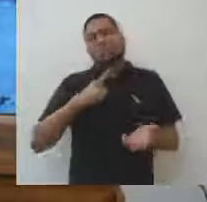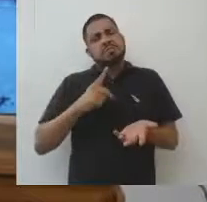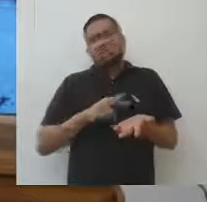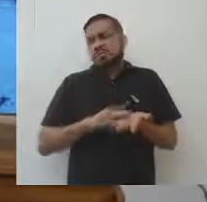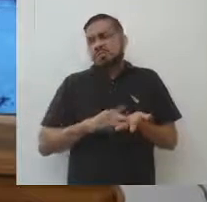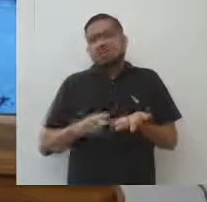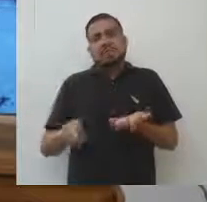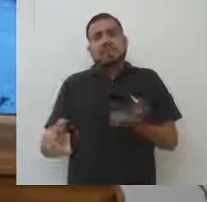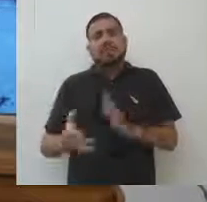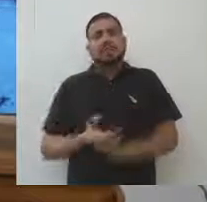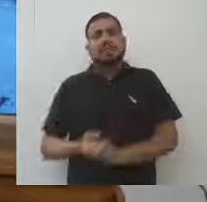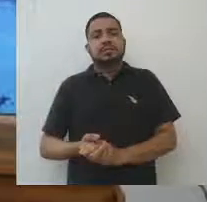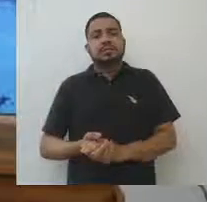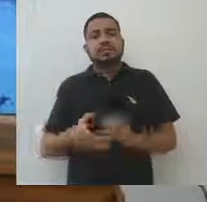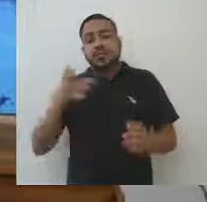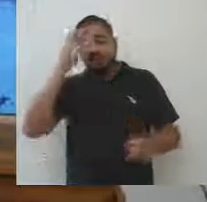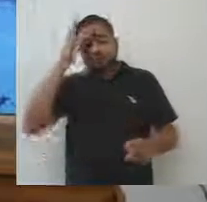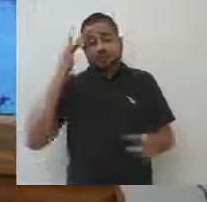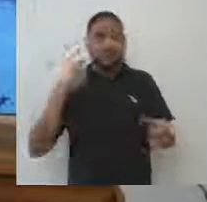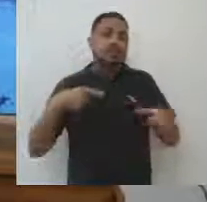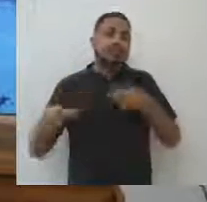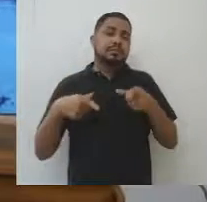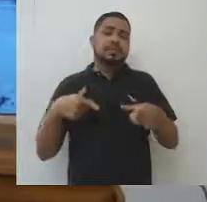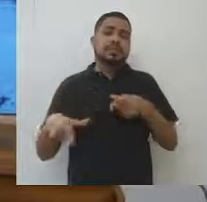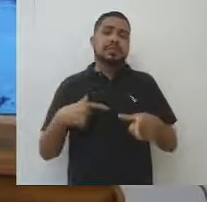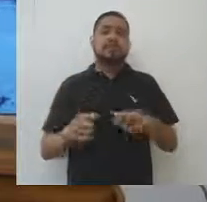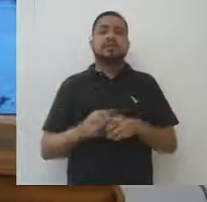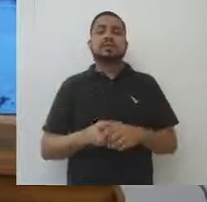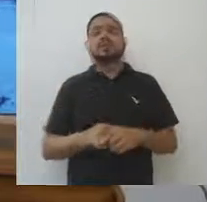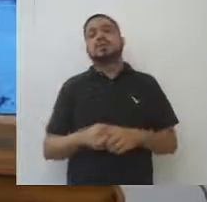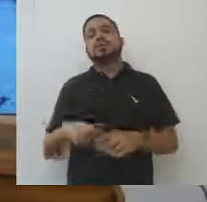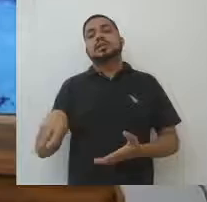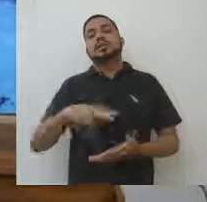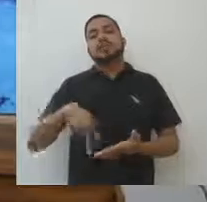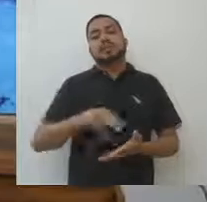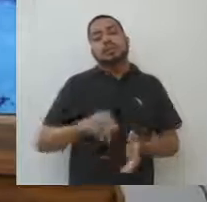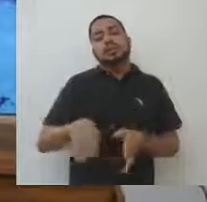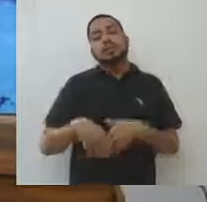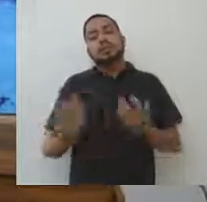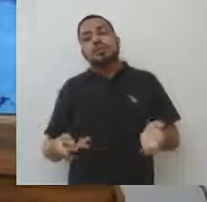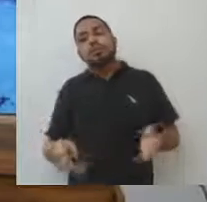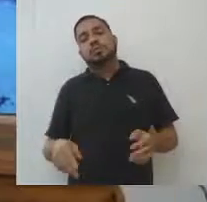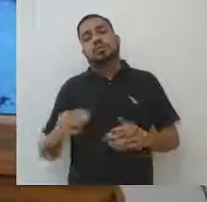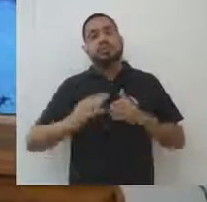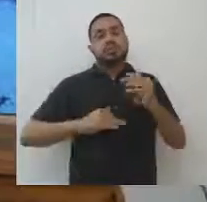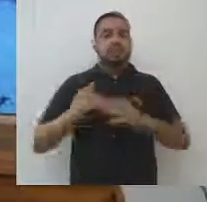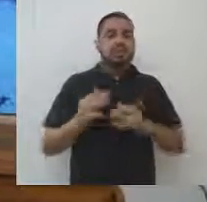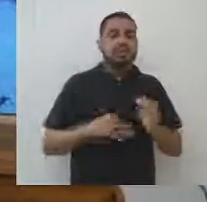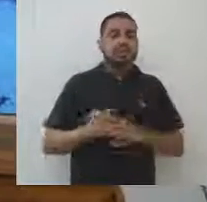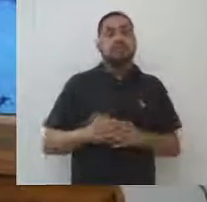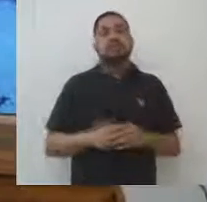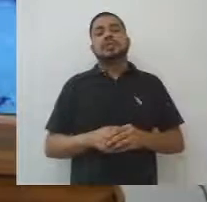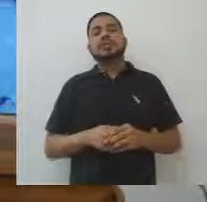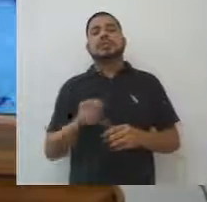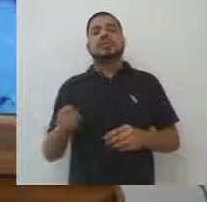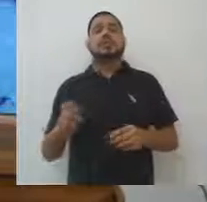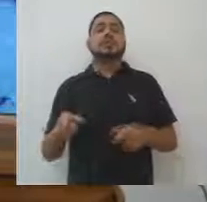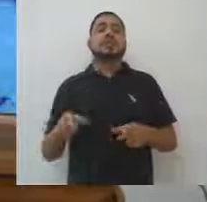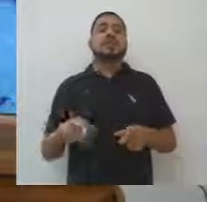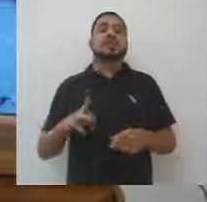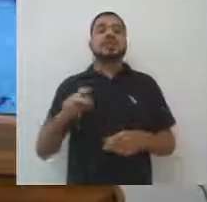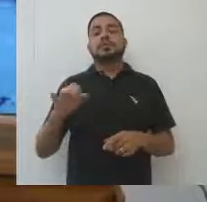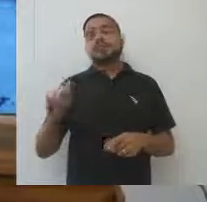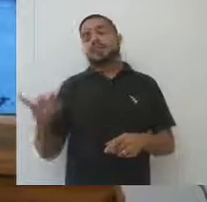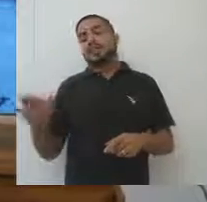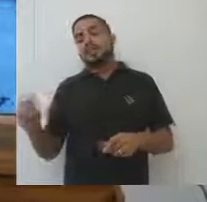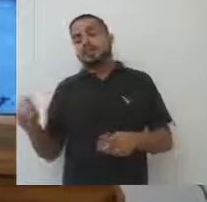várias pessoas que trabalham justamente da dança, ou o próprio profissional da educação física que trabalha nessa questão de